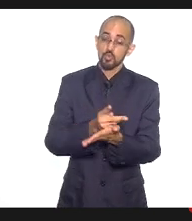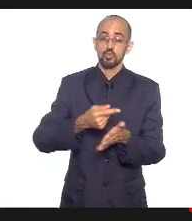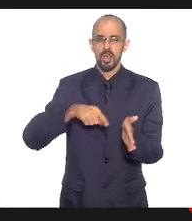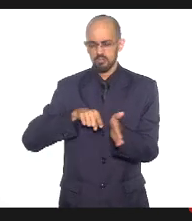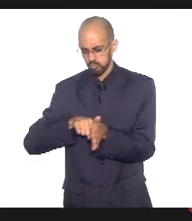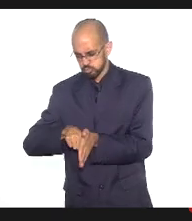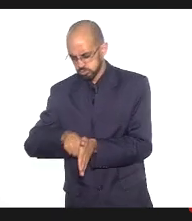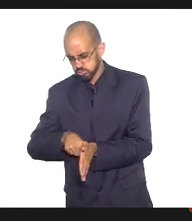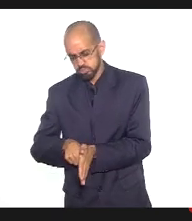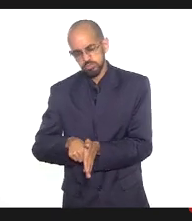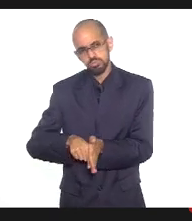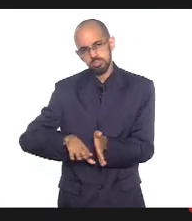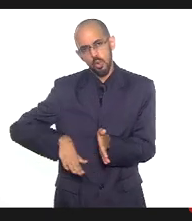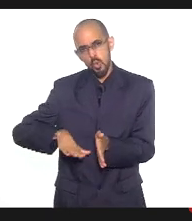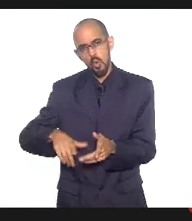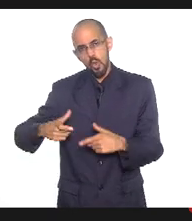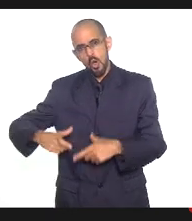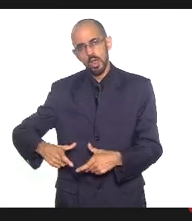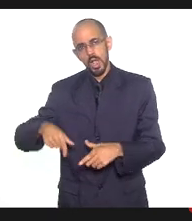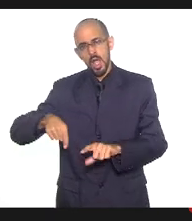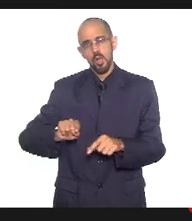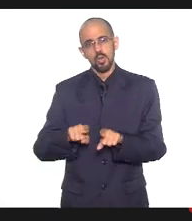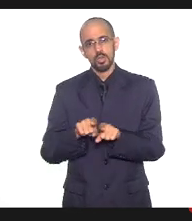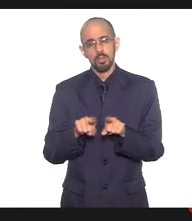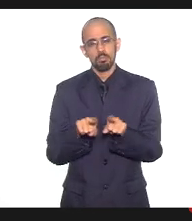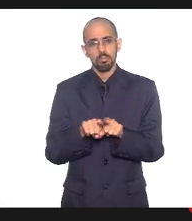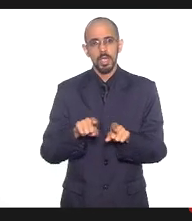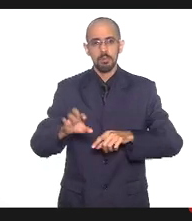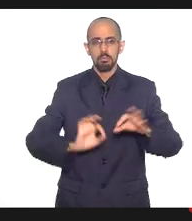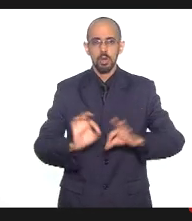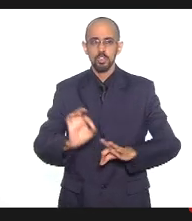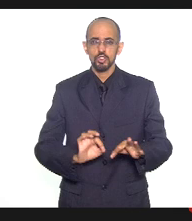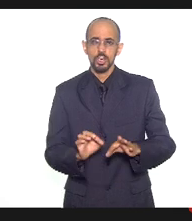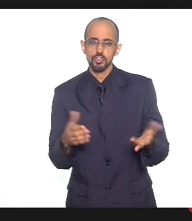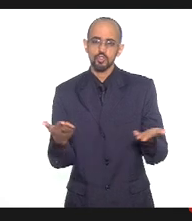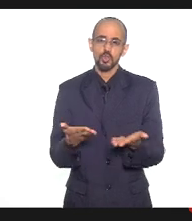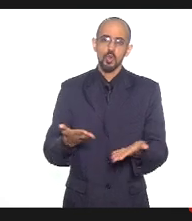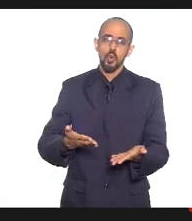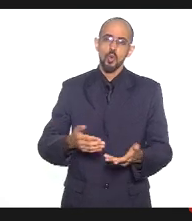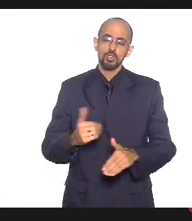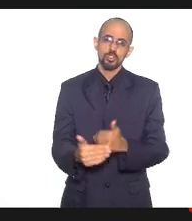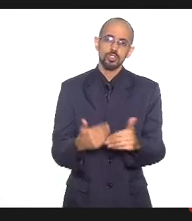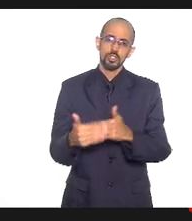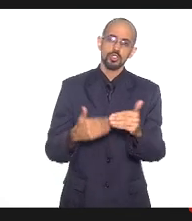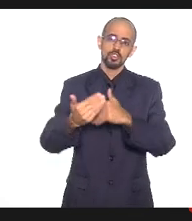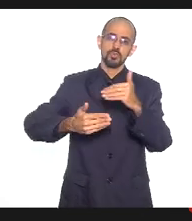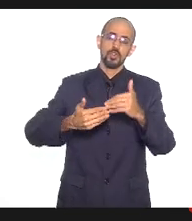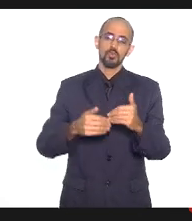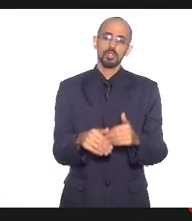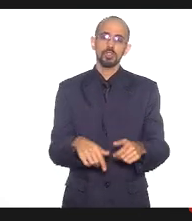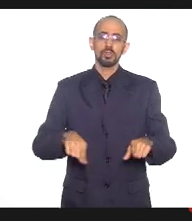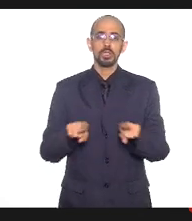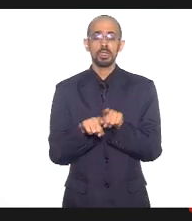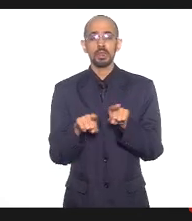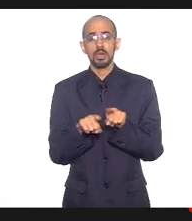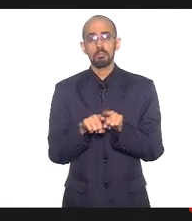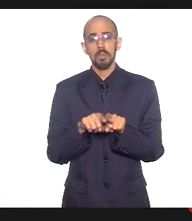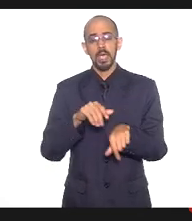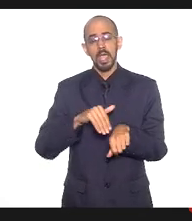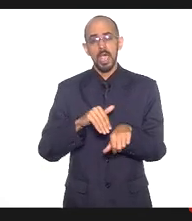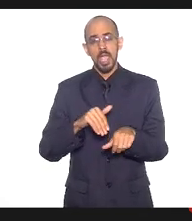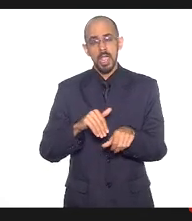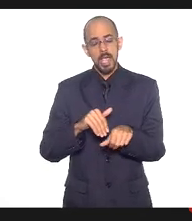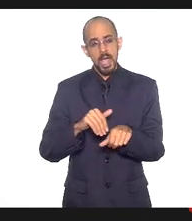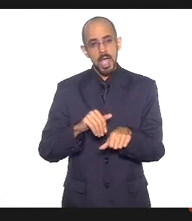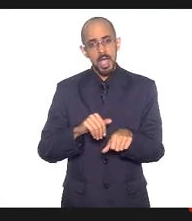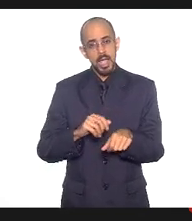mas também existem outras oportunidades e projetos que atualmente já estão sendo desenvolvidos e que também aumentam esse senso de parceria, né,